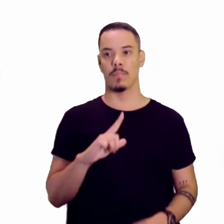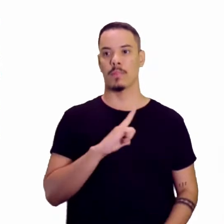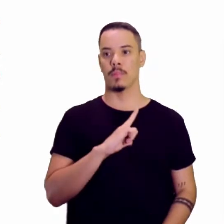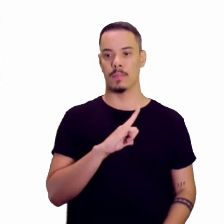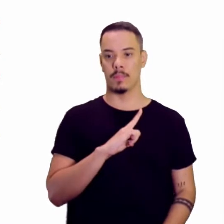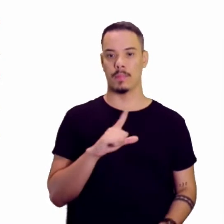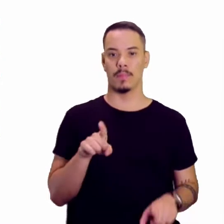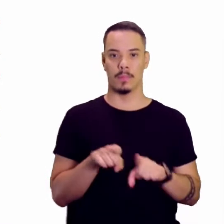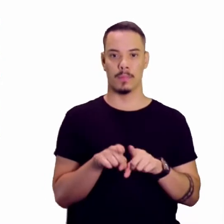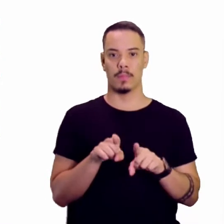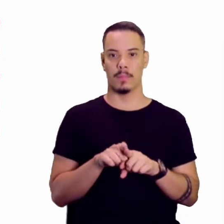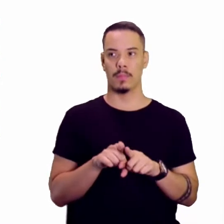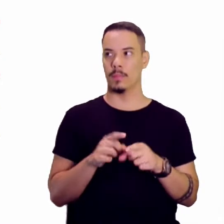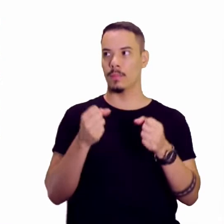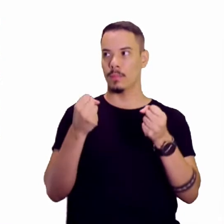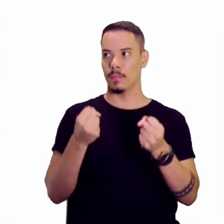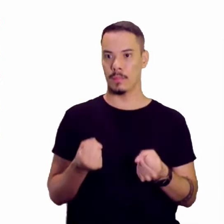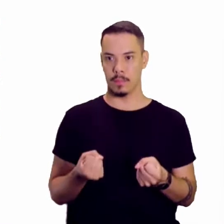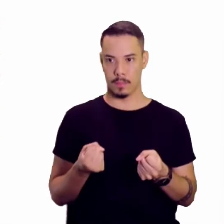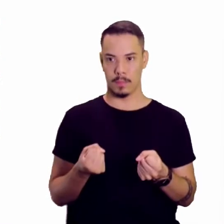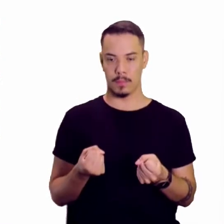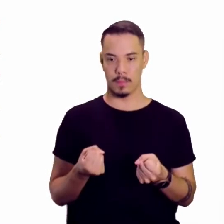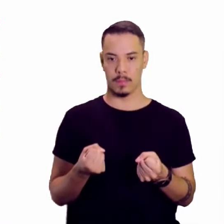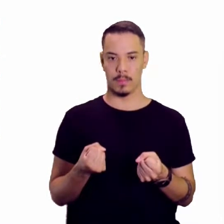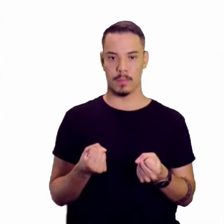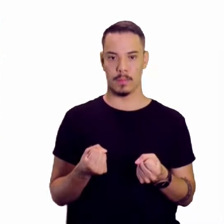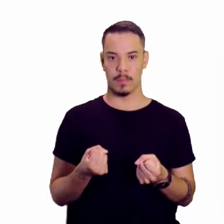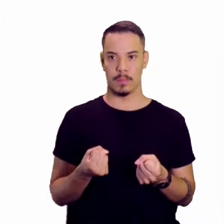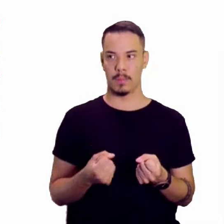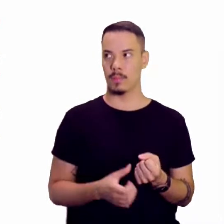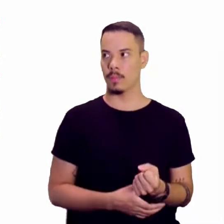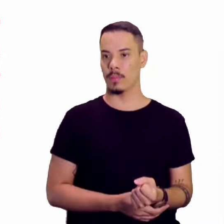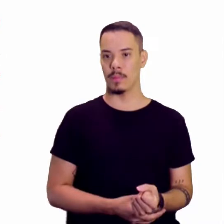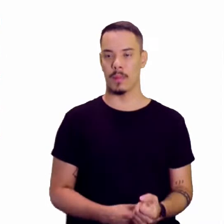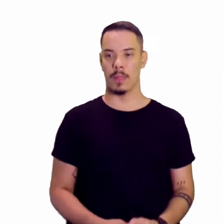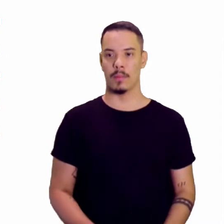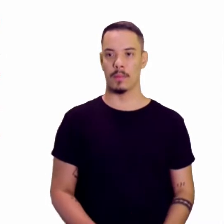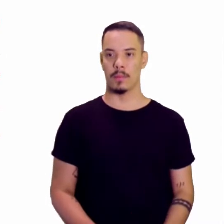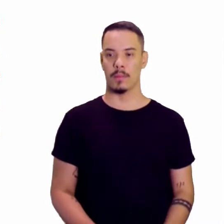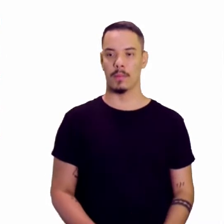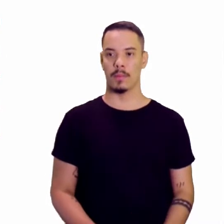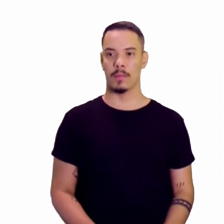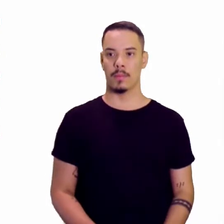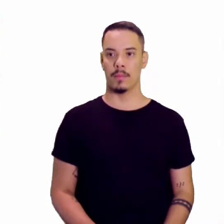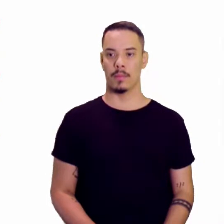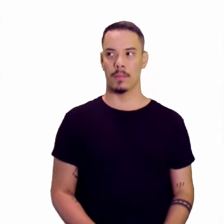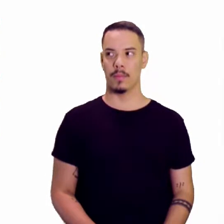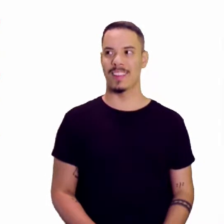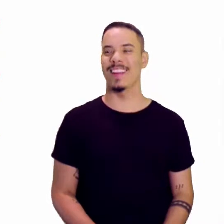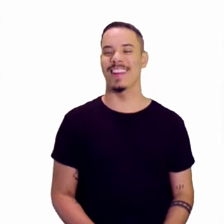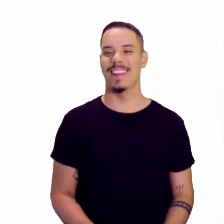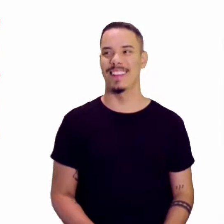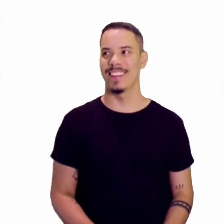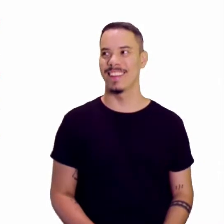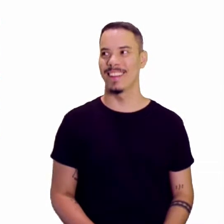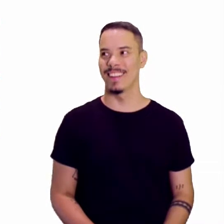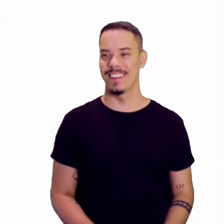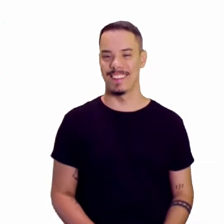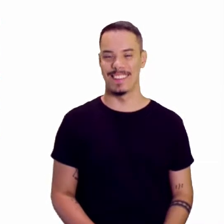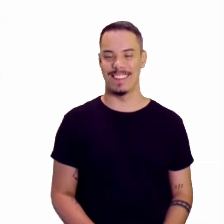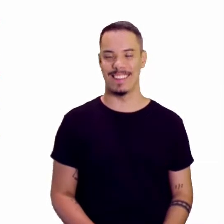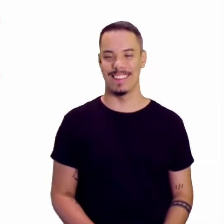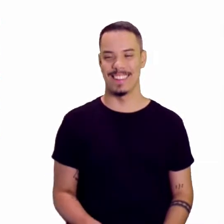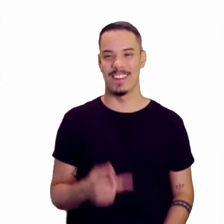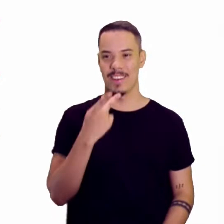ter um peso maior. Olha um pouquinho aqui, pessoal. Então, vamos falar um pouquinho do Goku agora. Goku, Dragon Ball, da